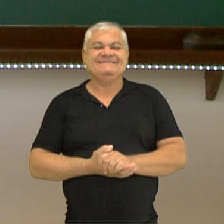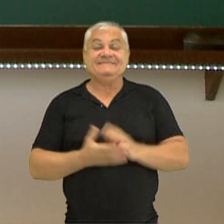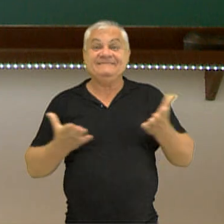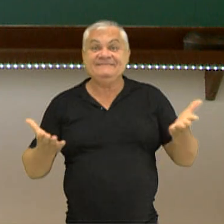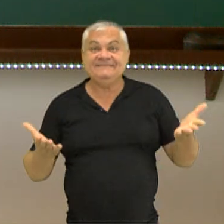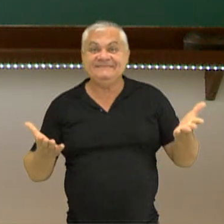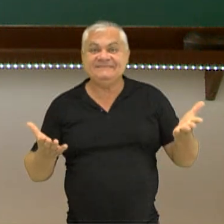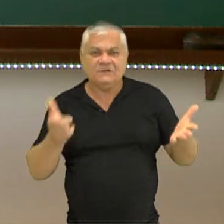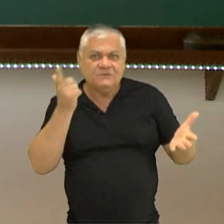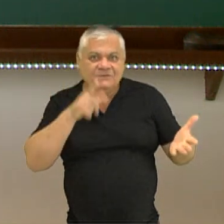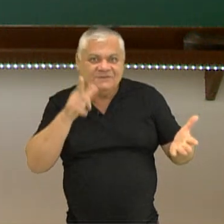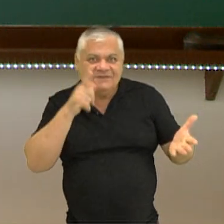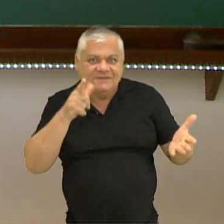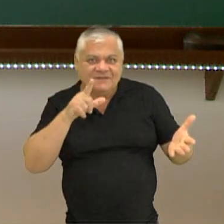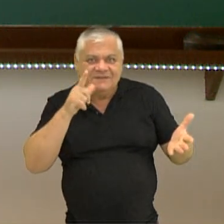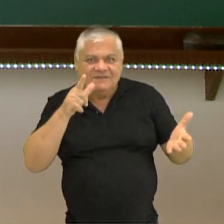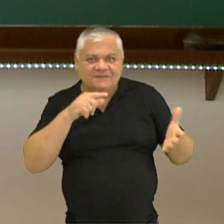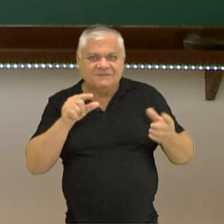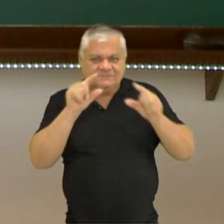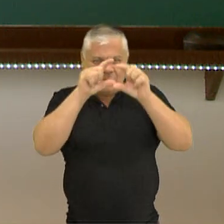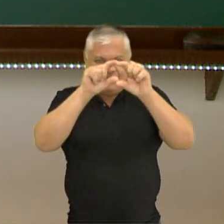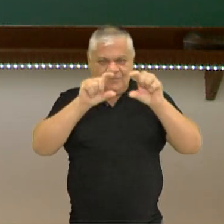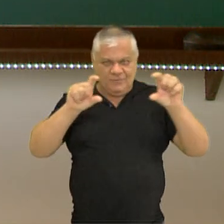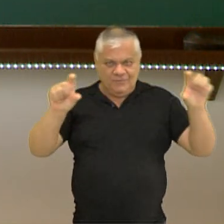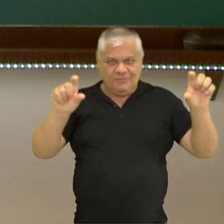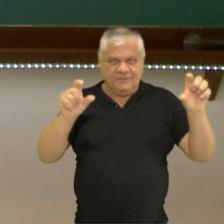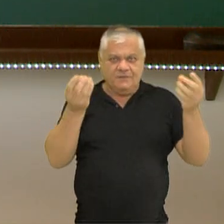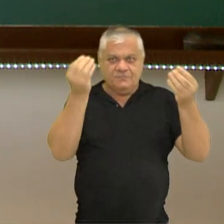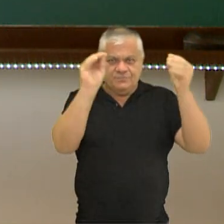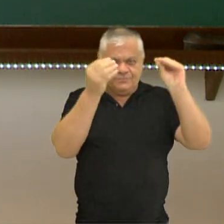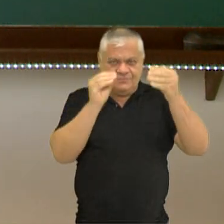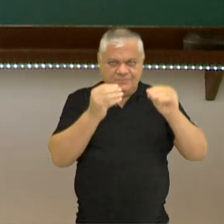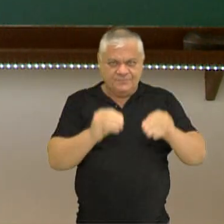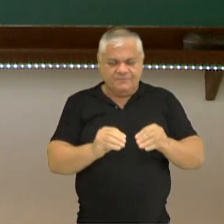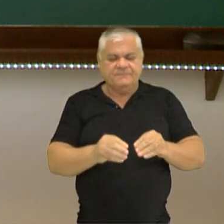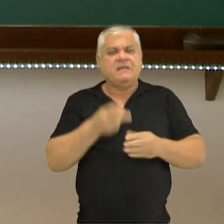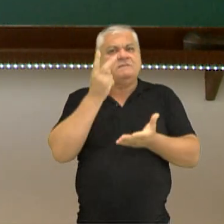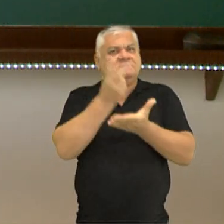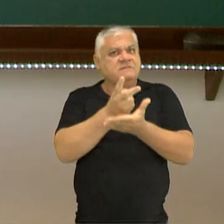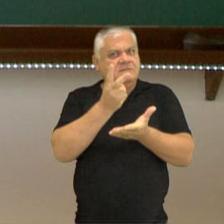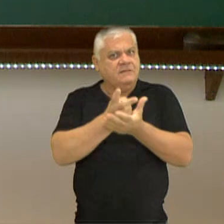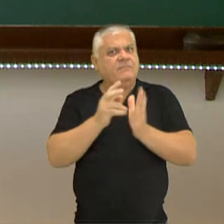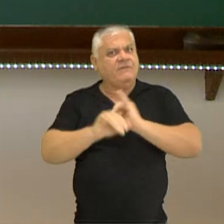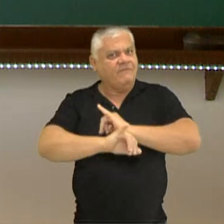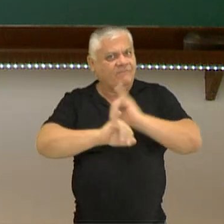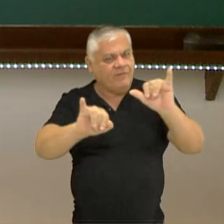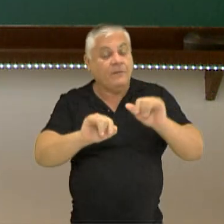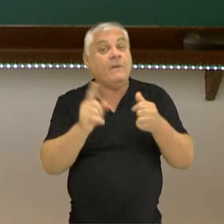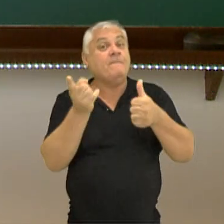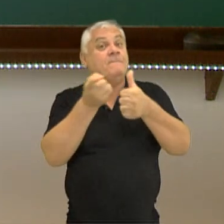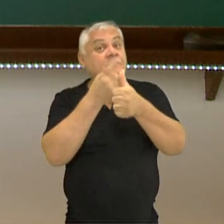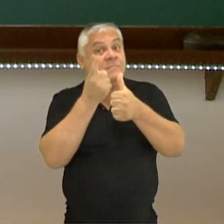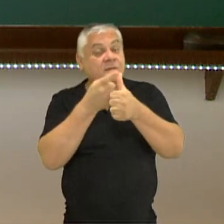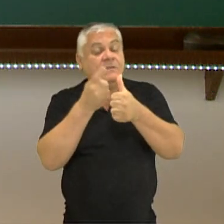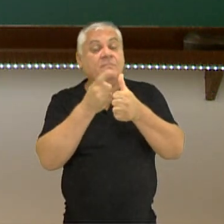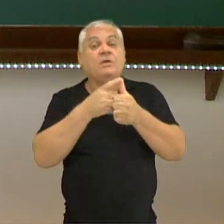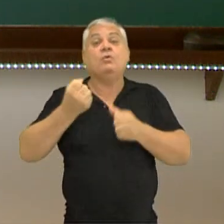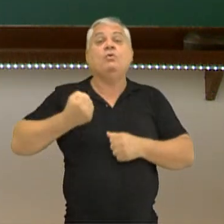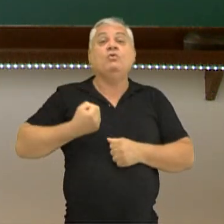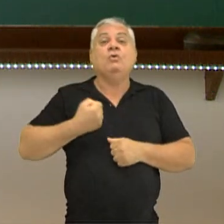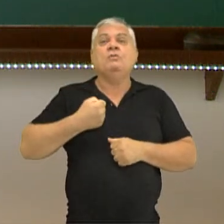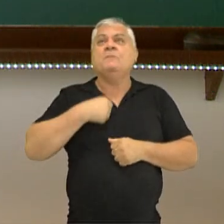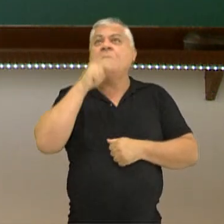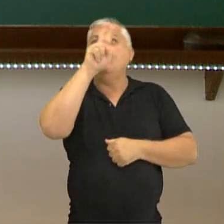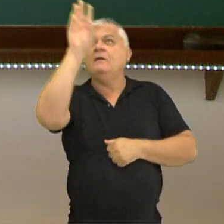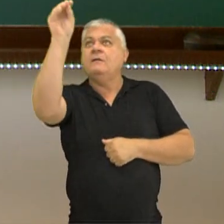E aí, galera, conseguiram resolver? Tenho certeza que sim. Aquele esquema que toda vez eu falo. Primeiro vamos organizar os dados que eu tenho